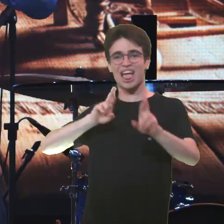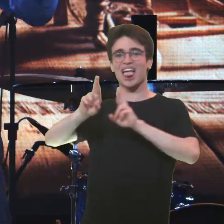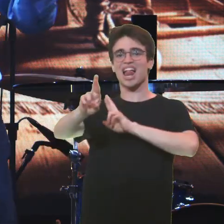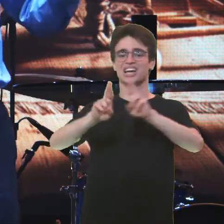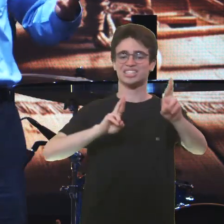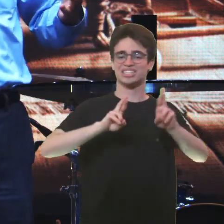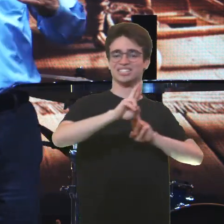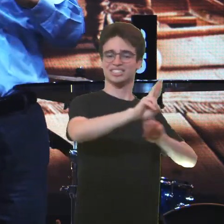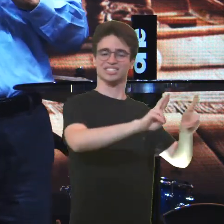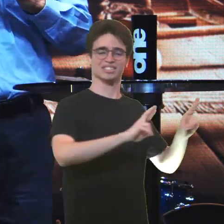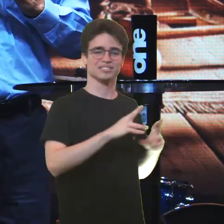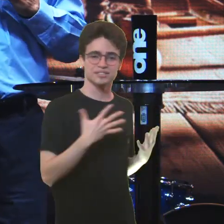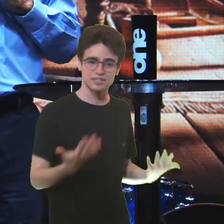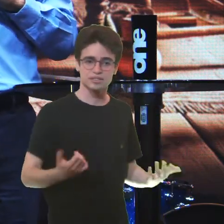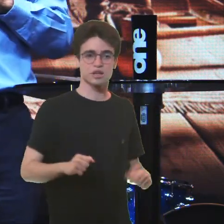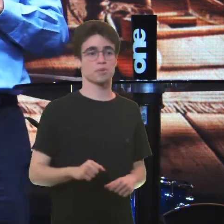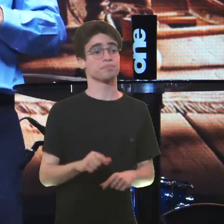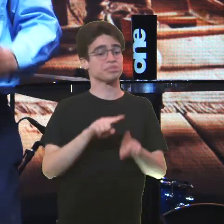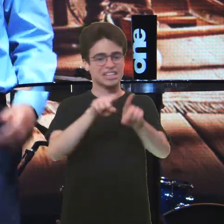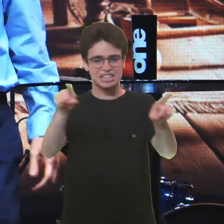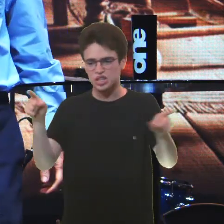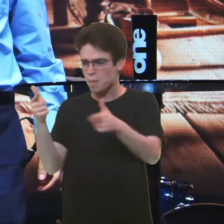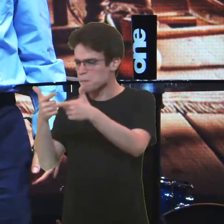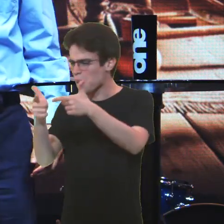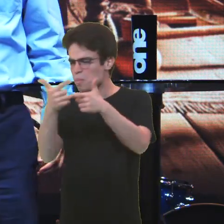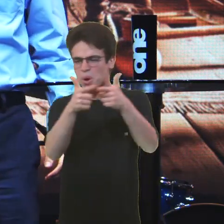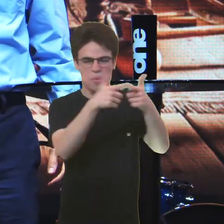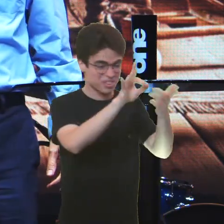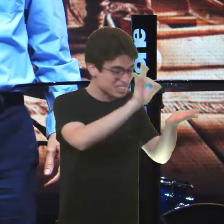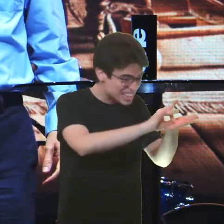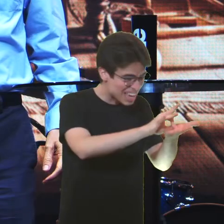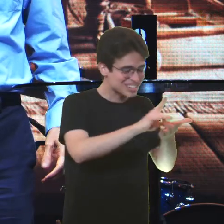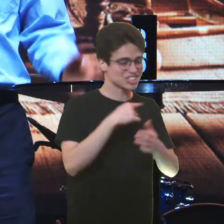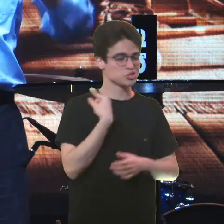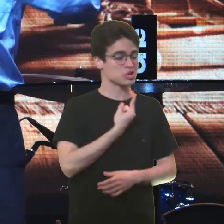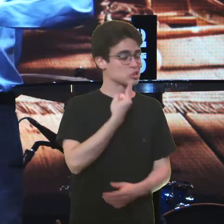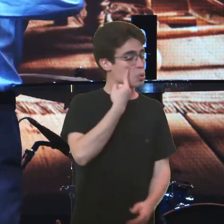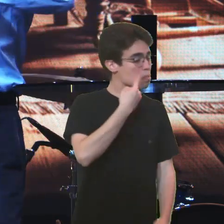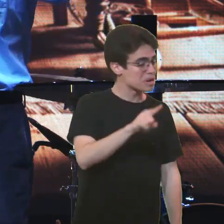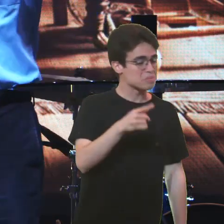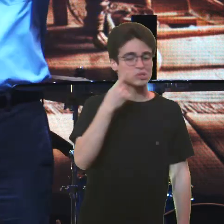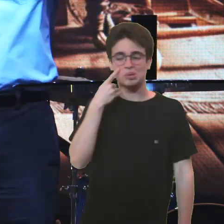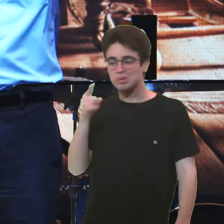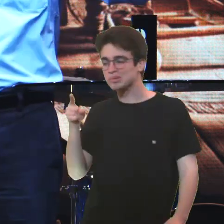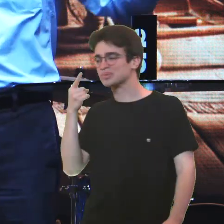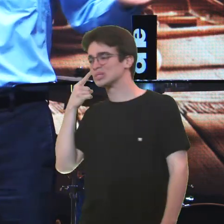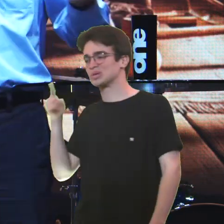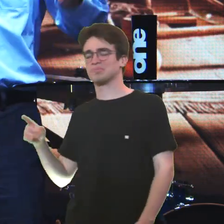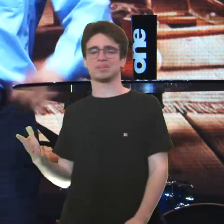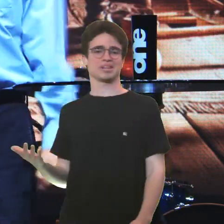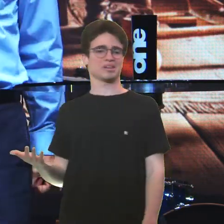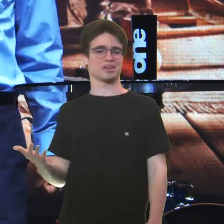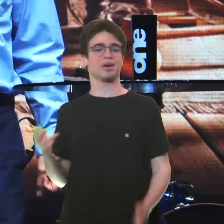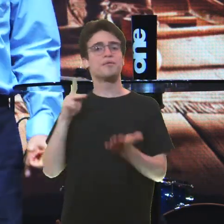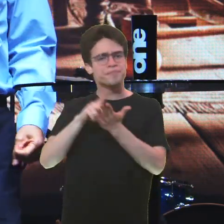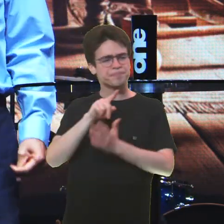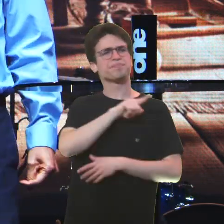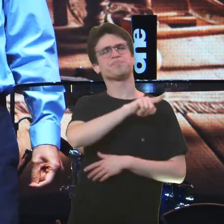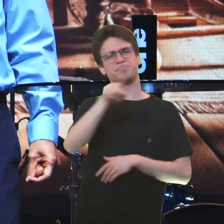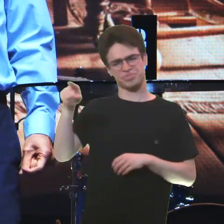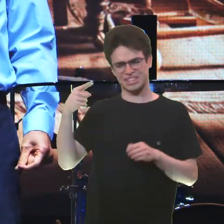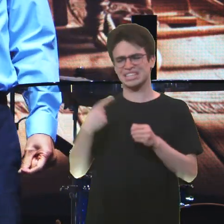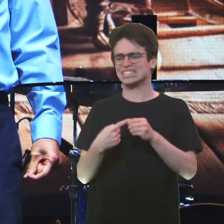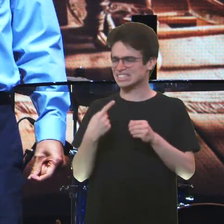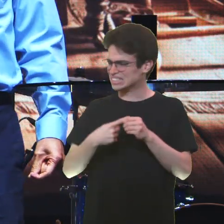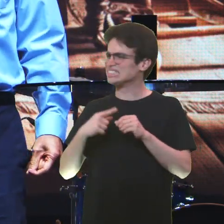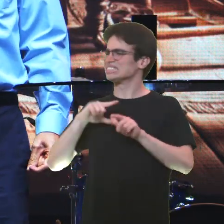nos enteramos de los problemas E que nós hay. então descobrimos os problemas que existem. Yo sé que ustedes hacen mucho trabajo en la ciudad. Eu sei que